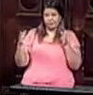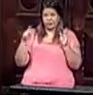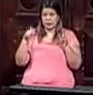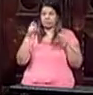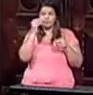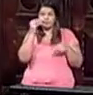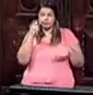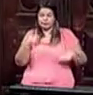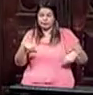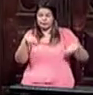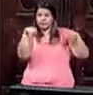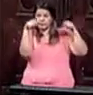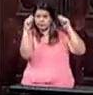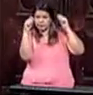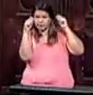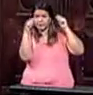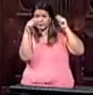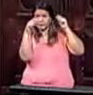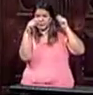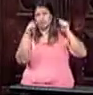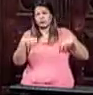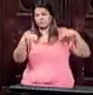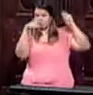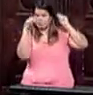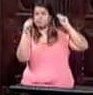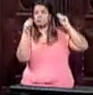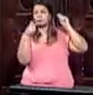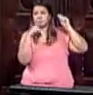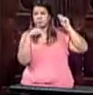baixo descoberto. Né.